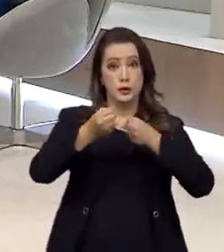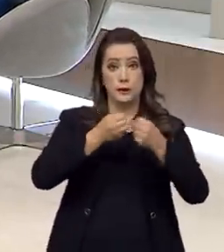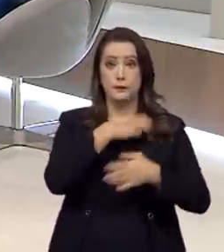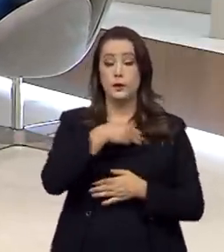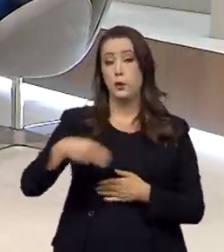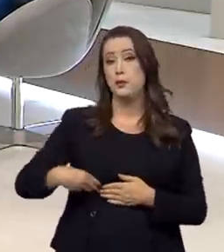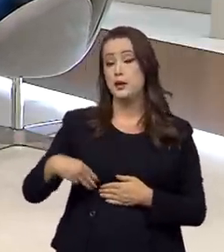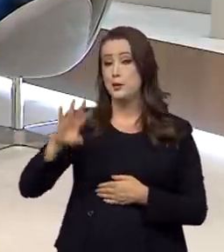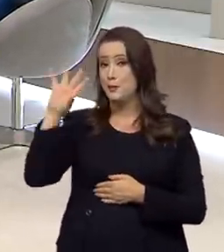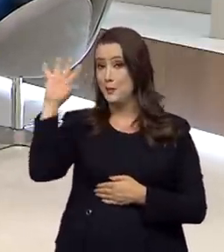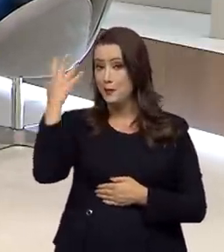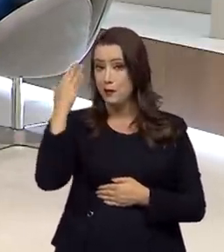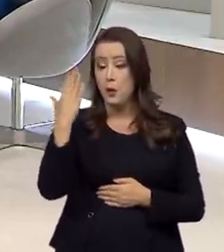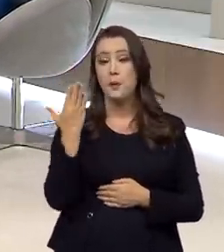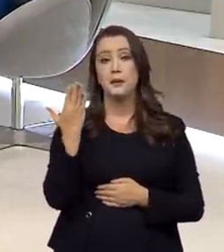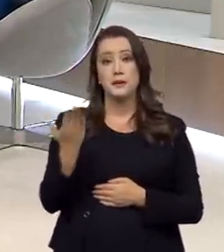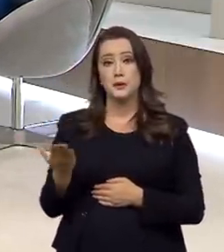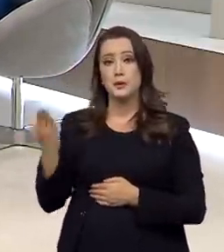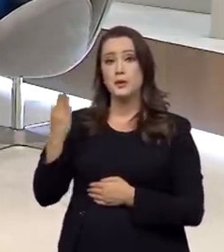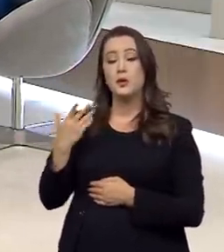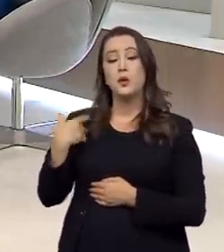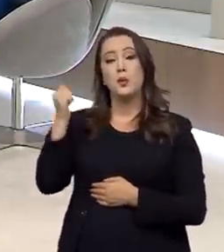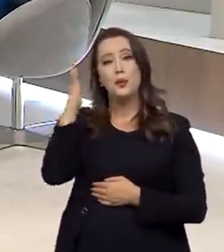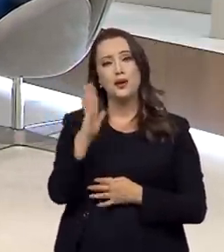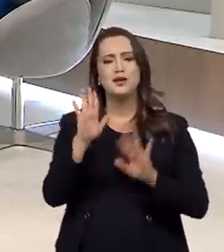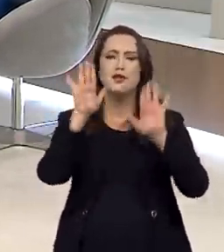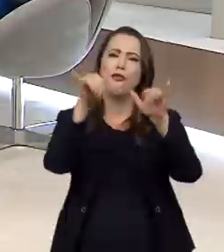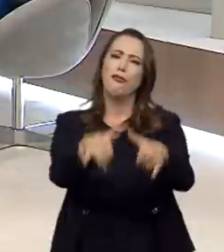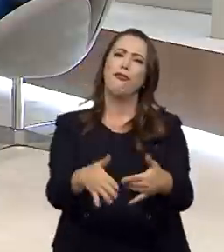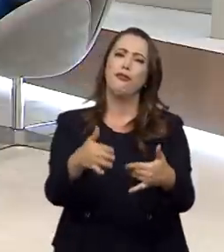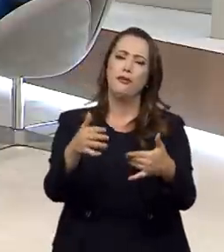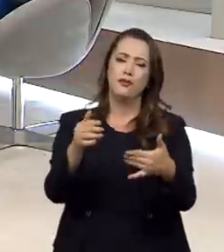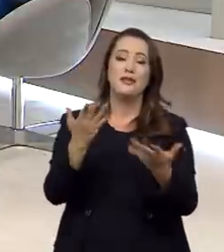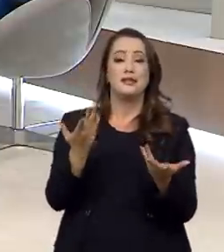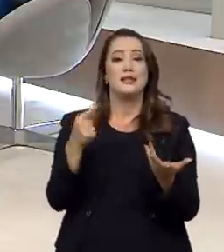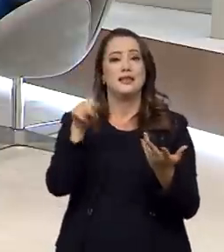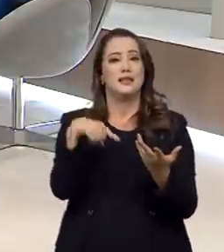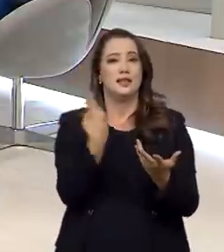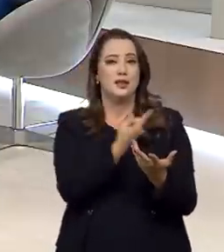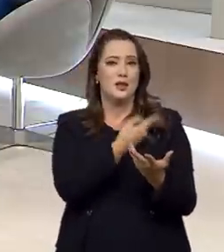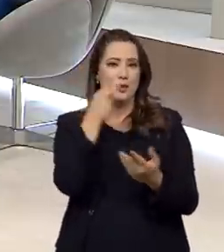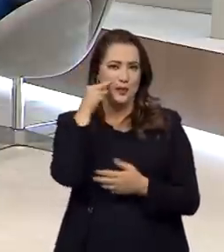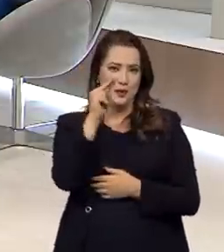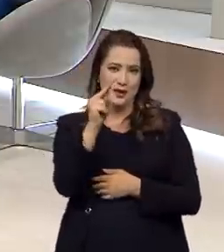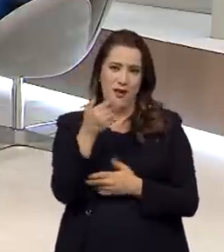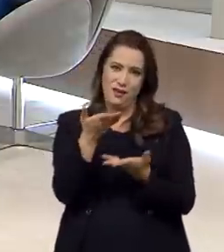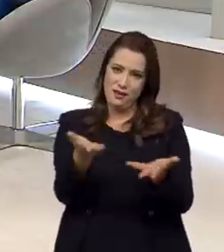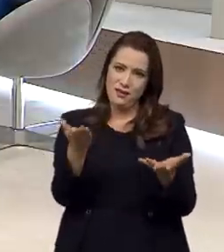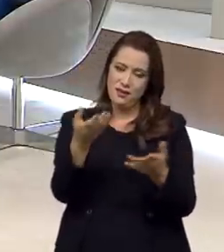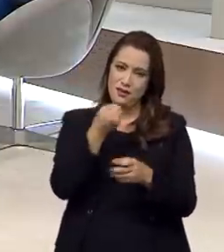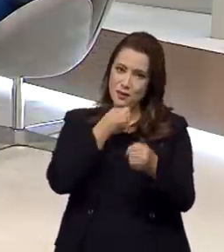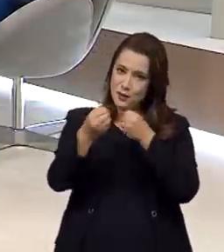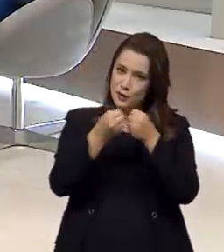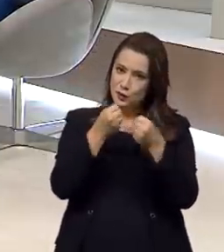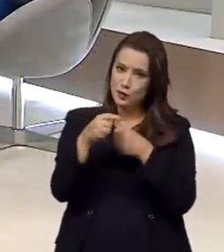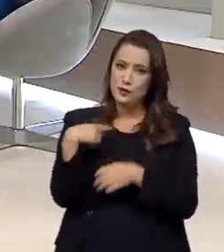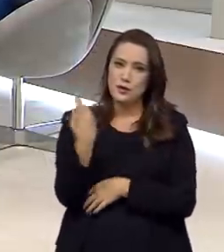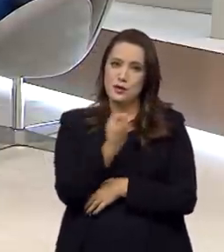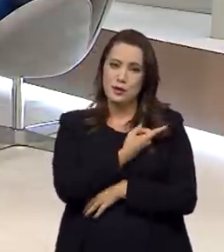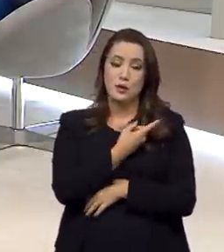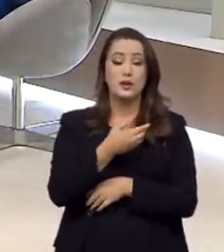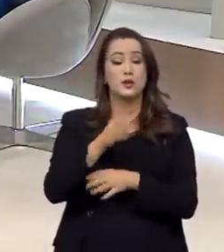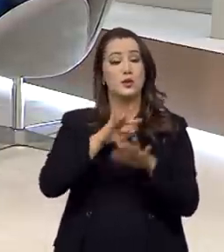ministro do meio ambiente e Joaquim Leite e o Brasil falta terminar aqui você pode conferir esta outras entrevistas